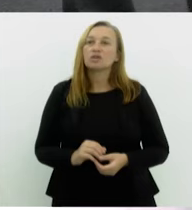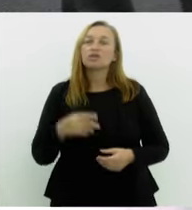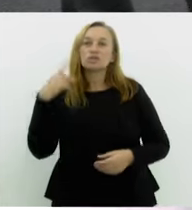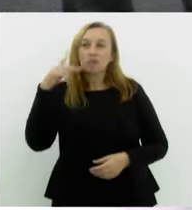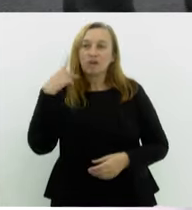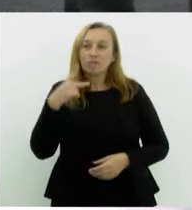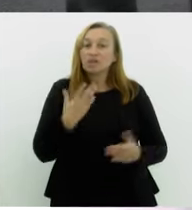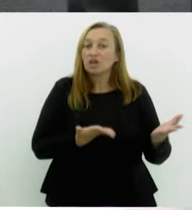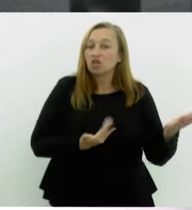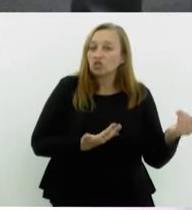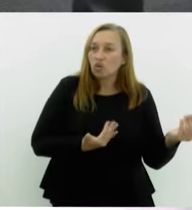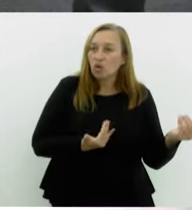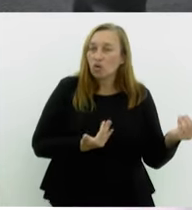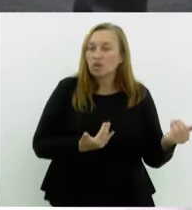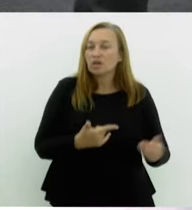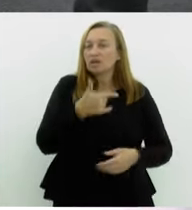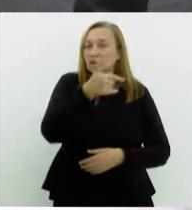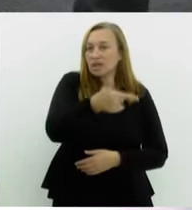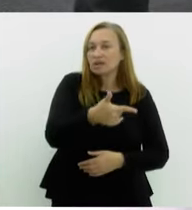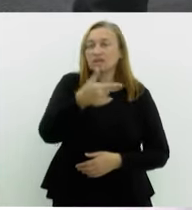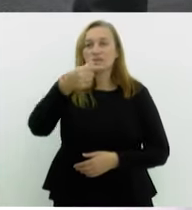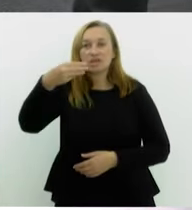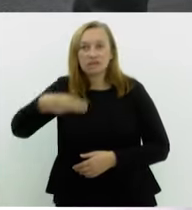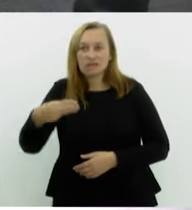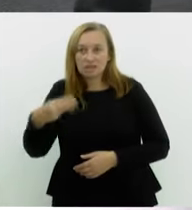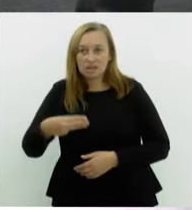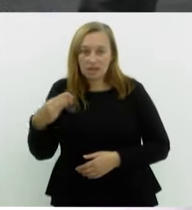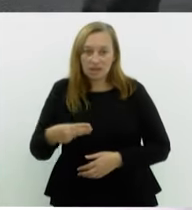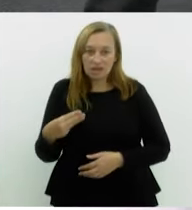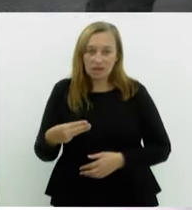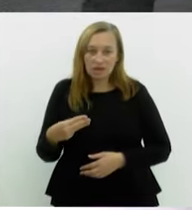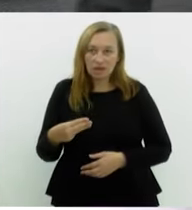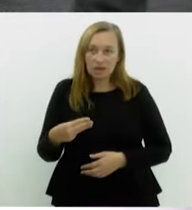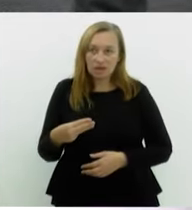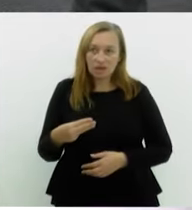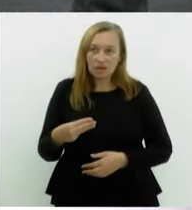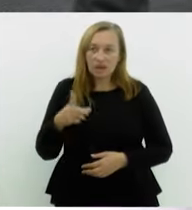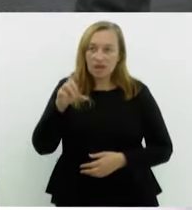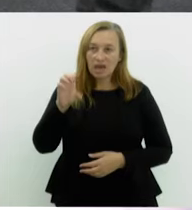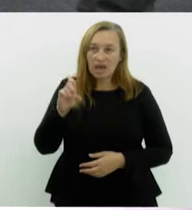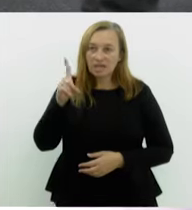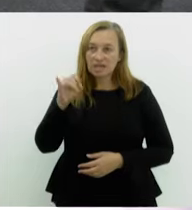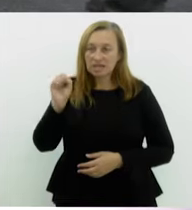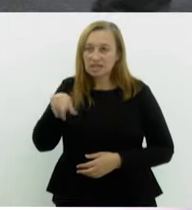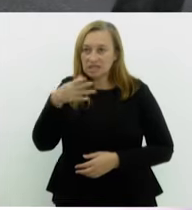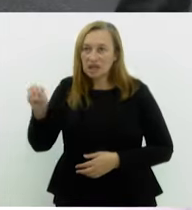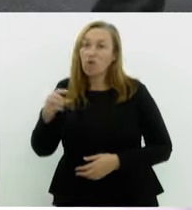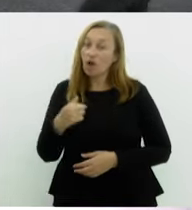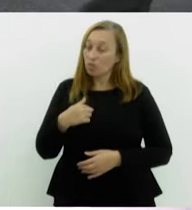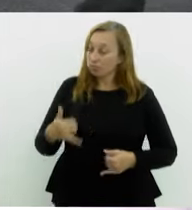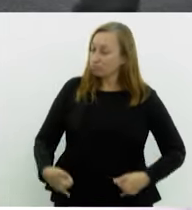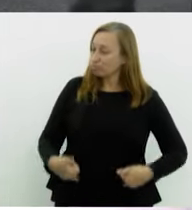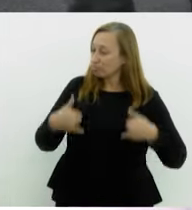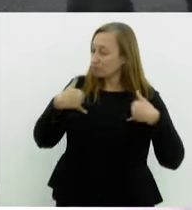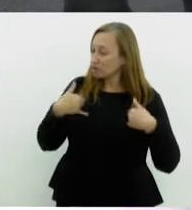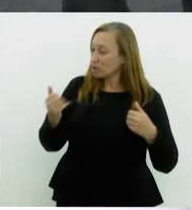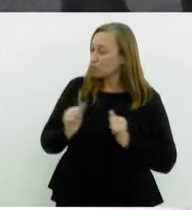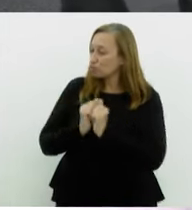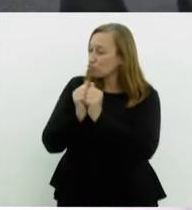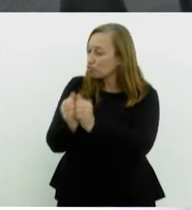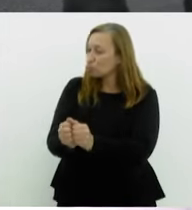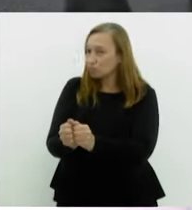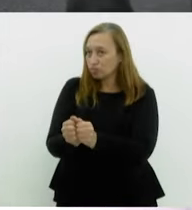parlamentares juvenis da 13ª edição do Parlamento Juvenil, da qual tive a honra e o orgulho de